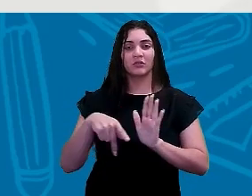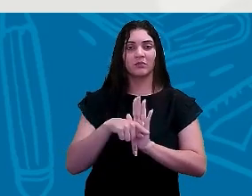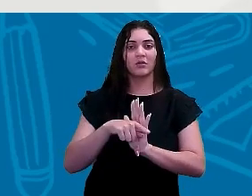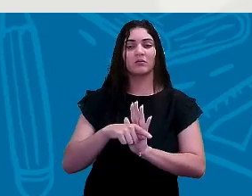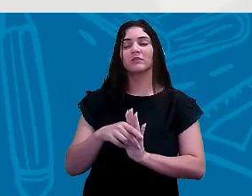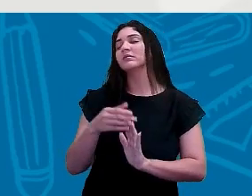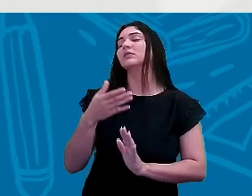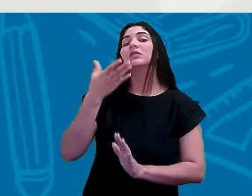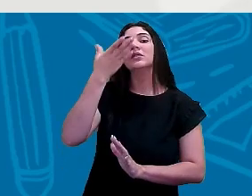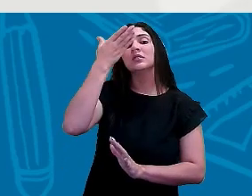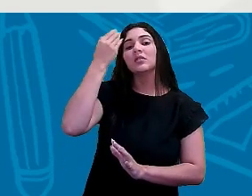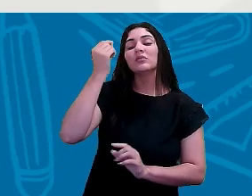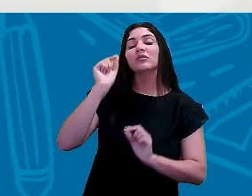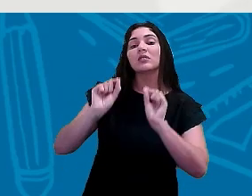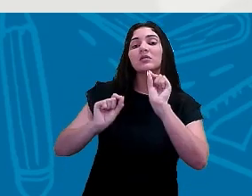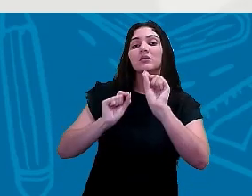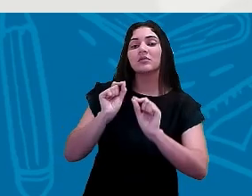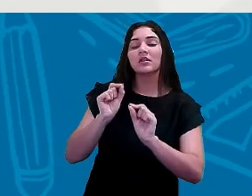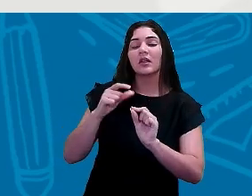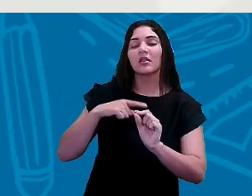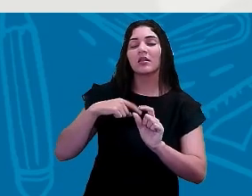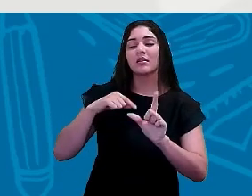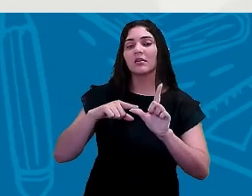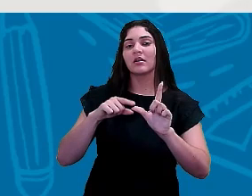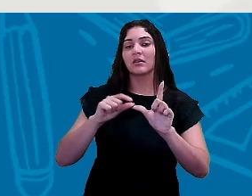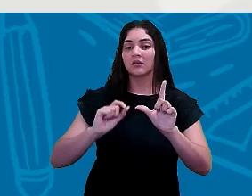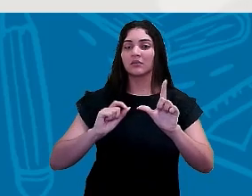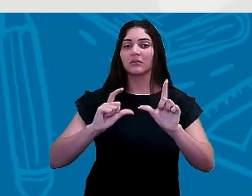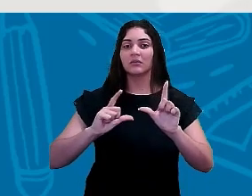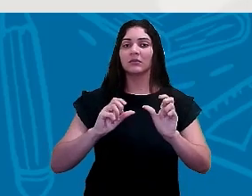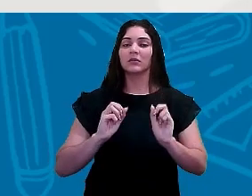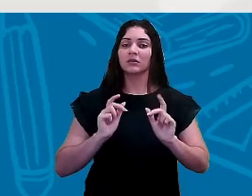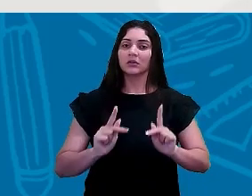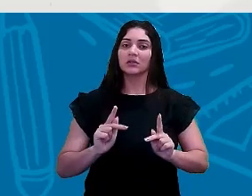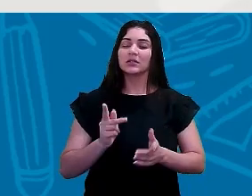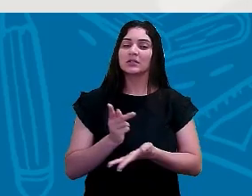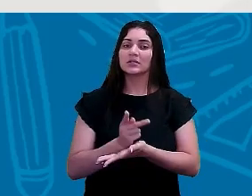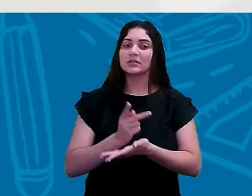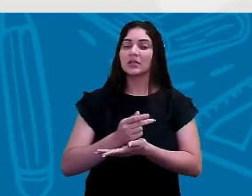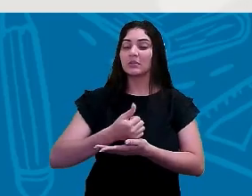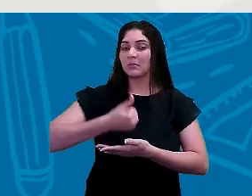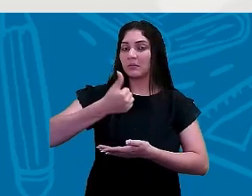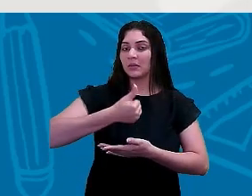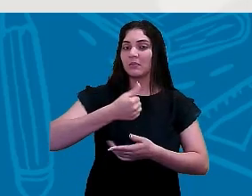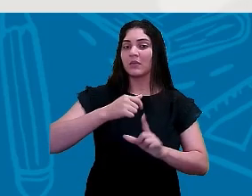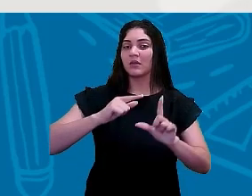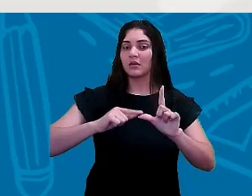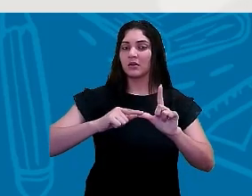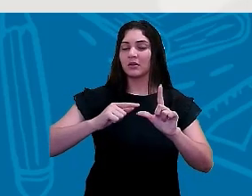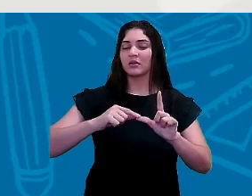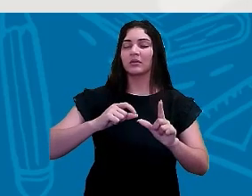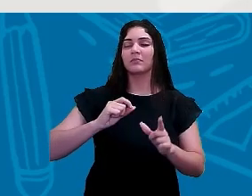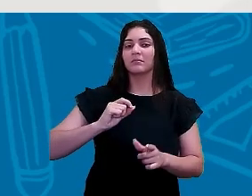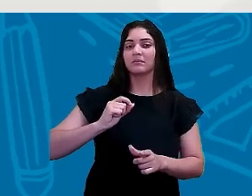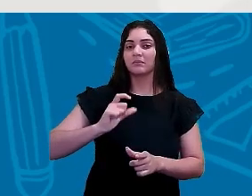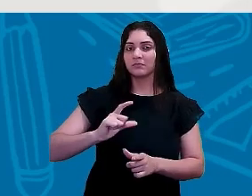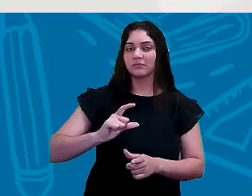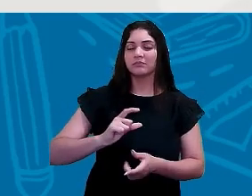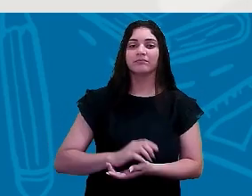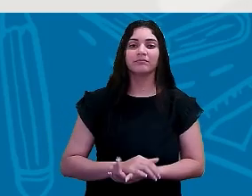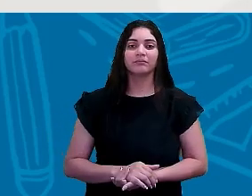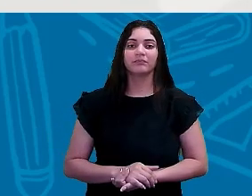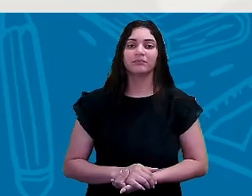não esquece de pôr letra maiúscula, tá bom? Sempre na primeira letrinha tem que ser letra maiúscula.